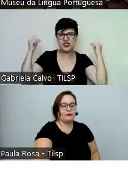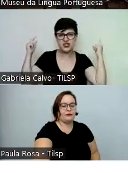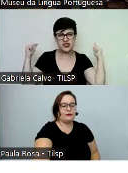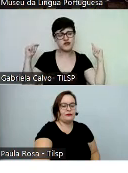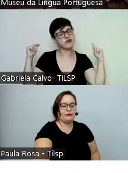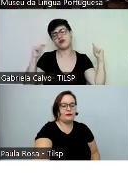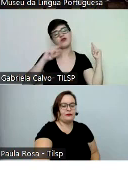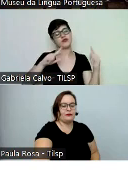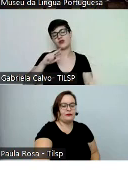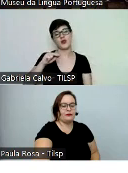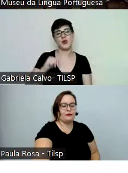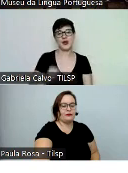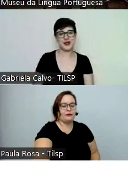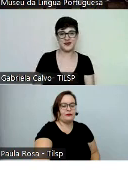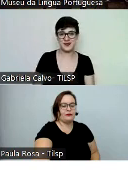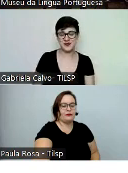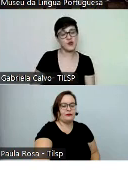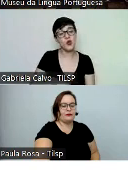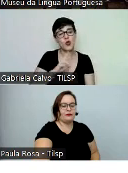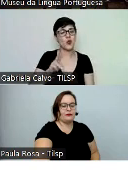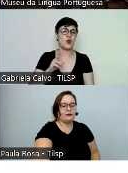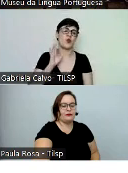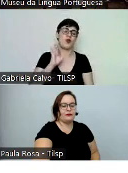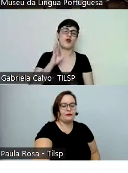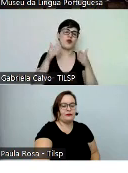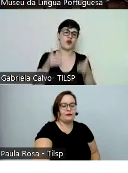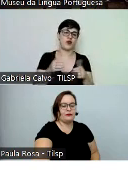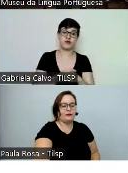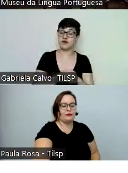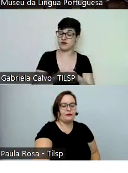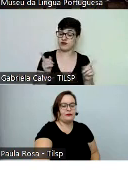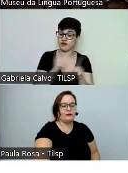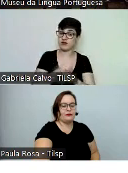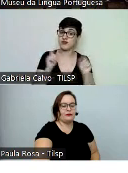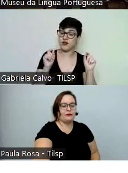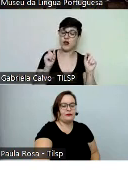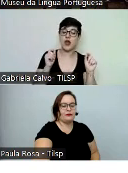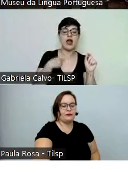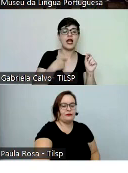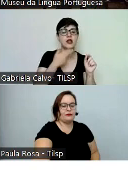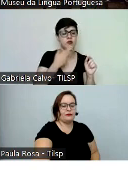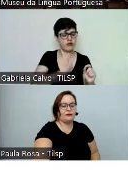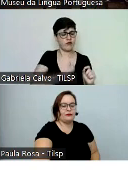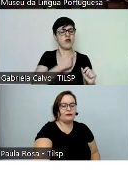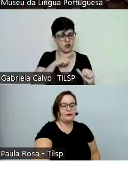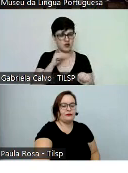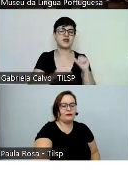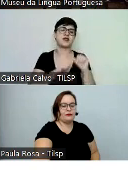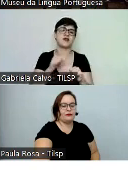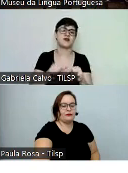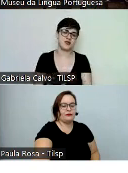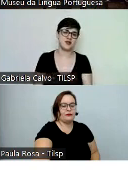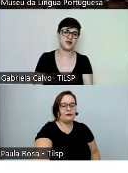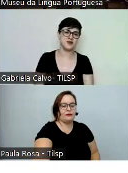não é línguas que não se desenvolveram não pelo contrário são línguas e algumas delas